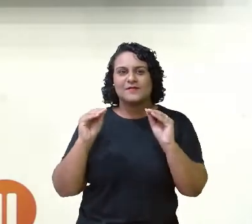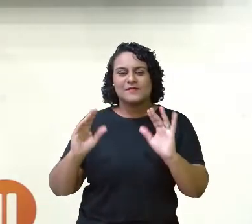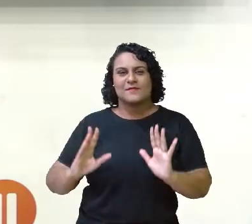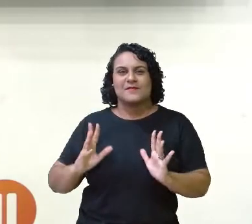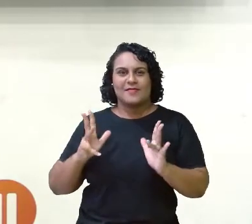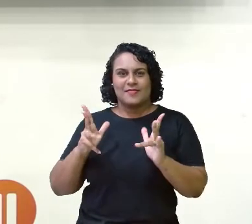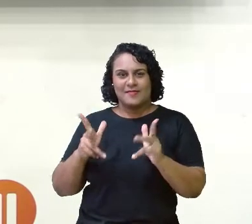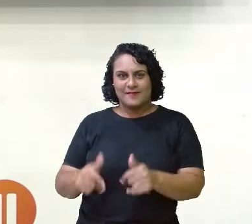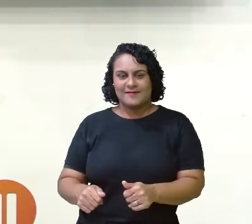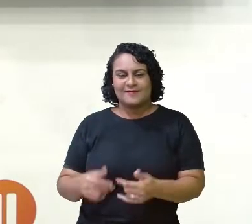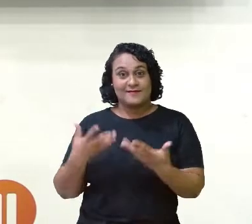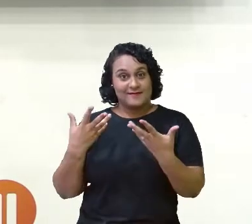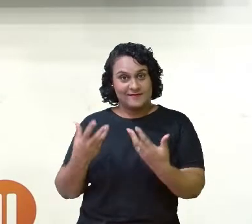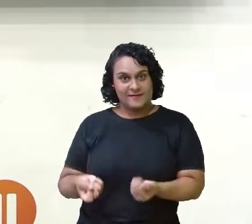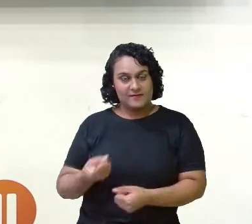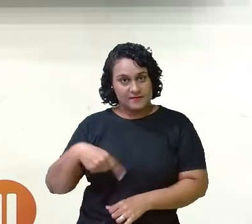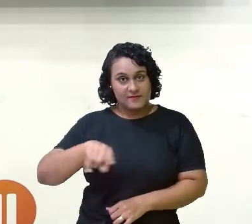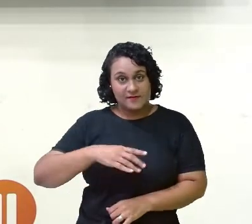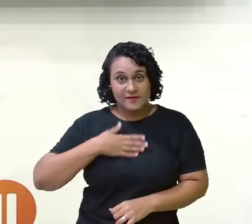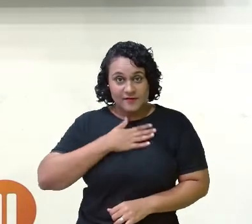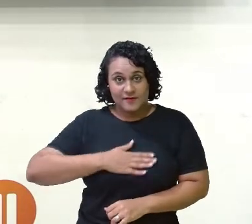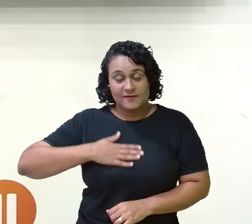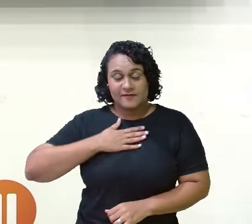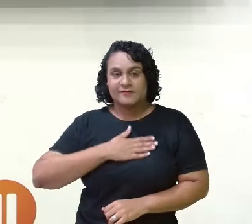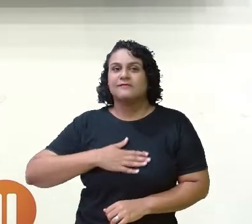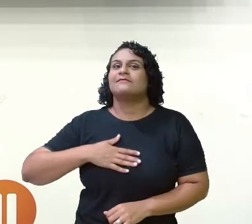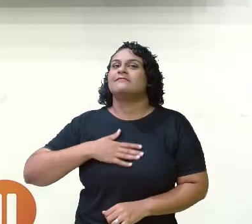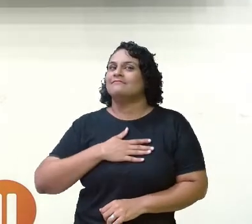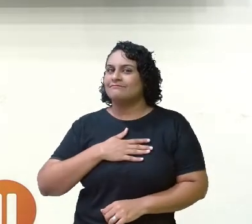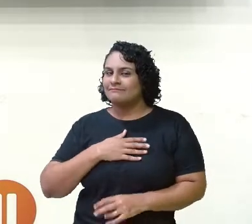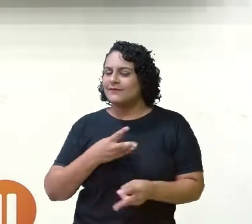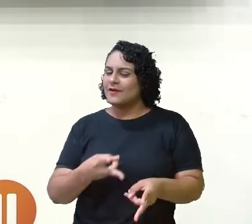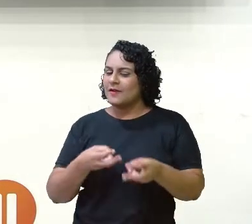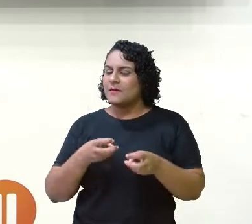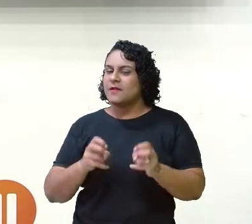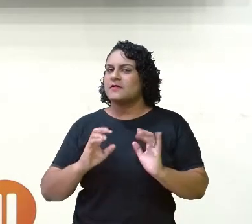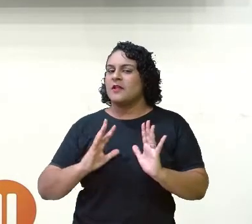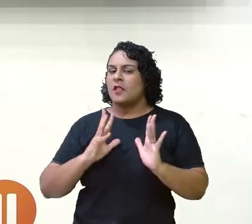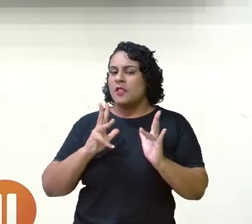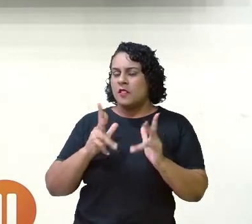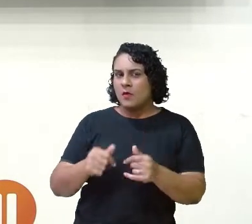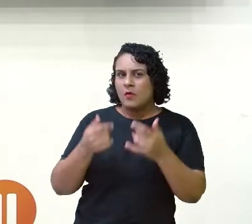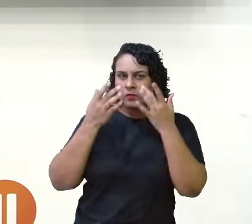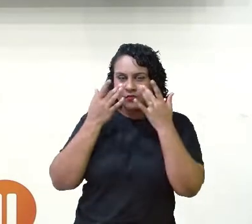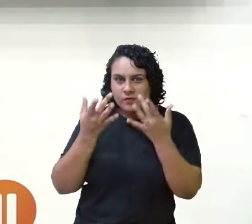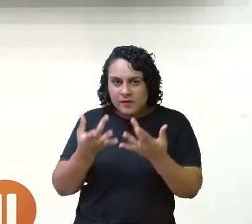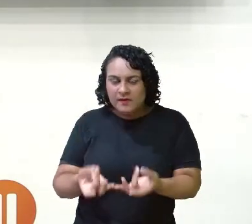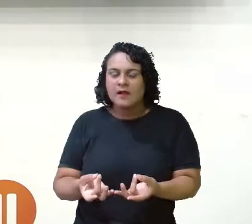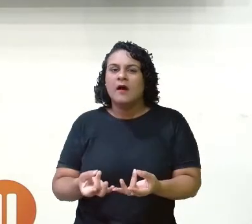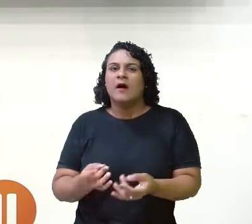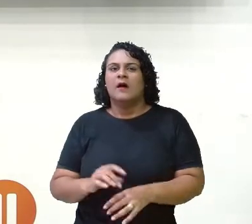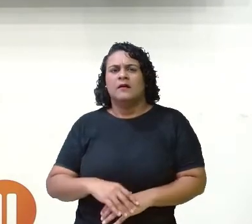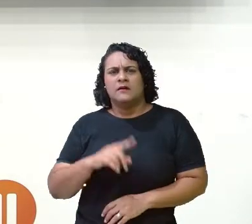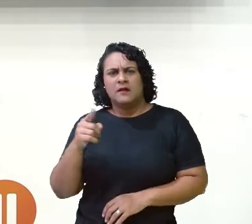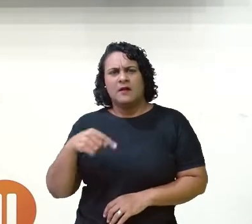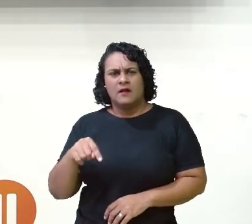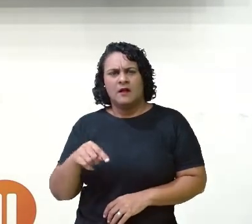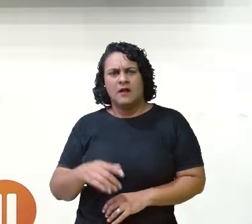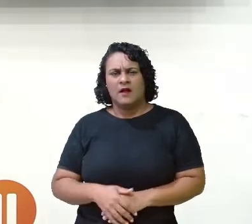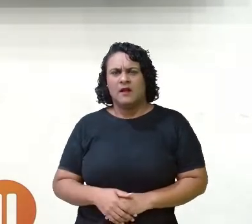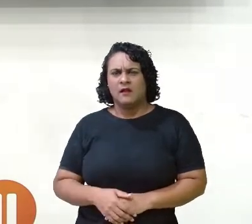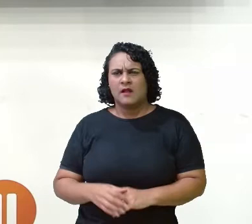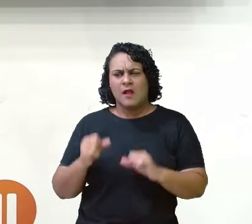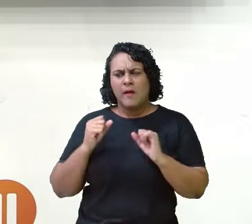mundo. E vamos, estão gostando da aula, né? Pelo que eu vi ali, estão todos atentos. Será que a produção deixa eu ficar